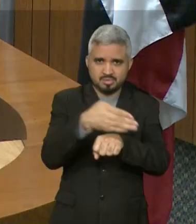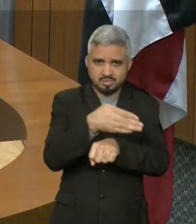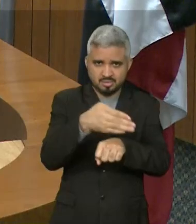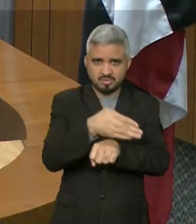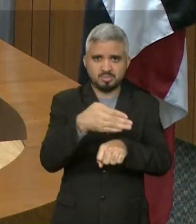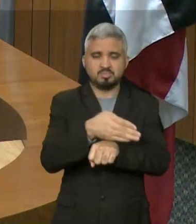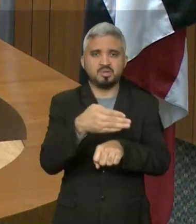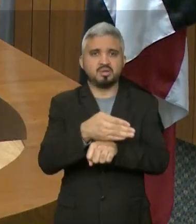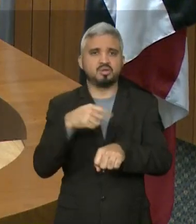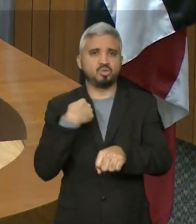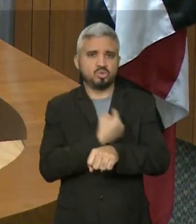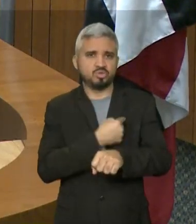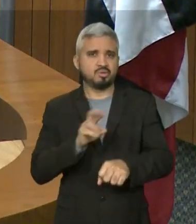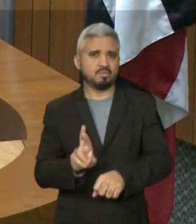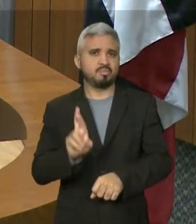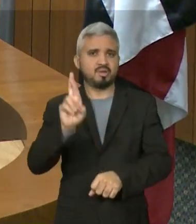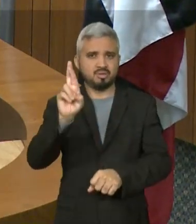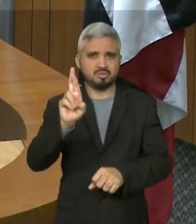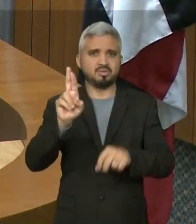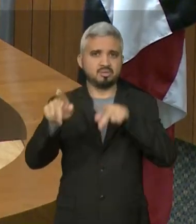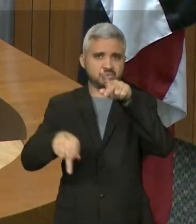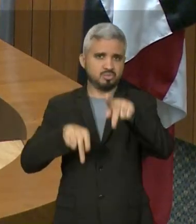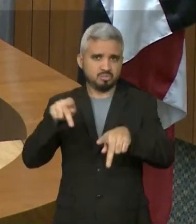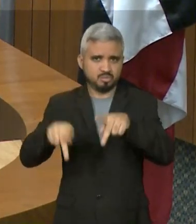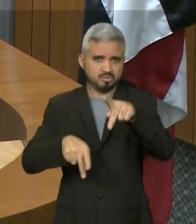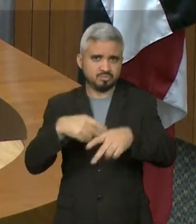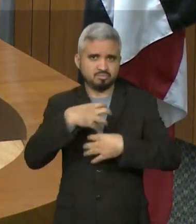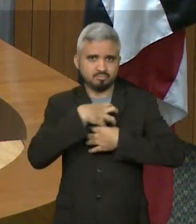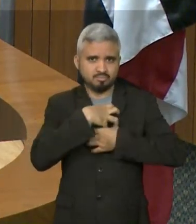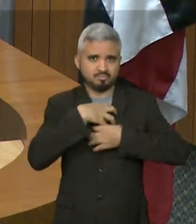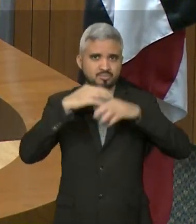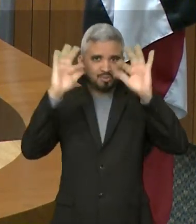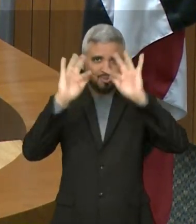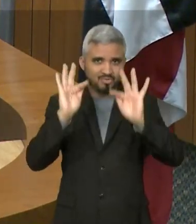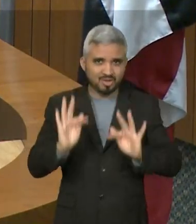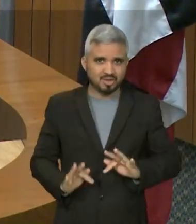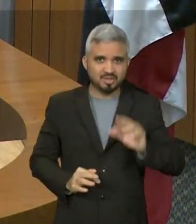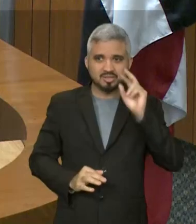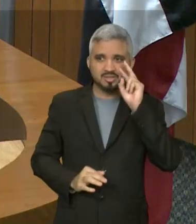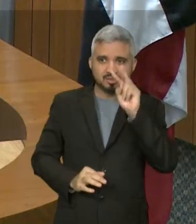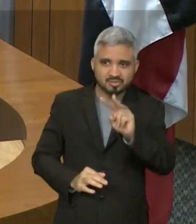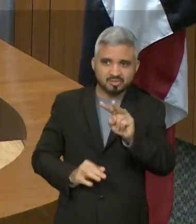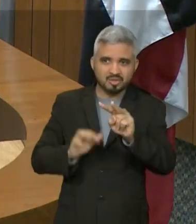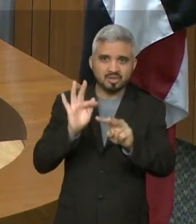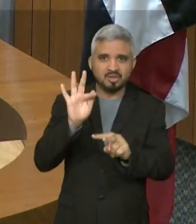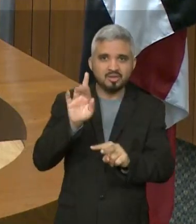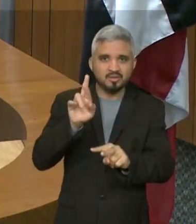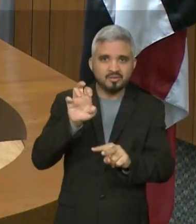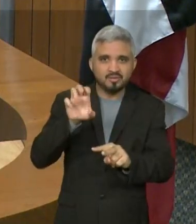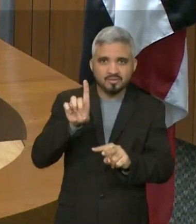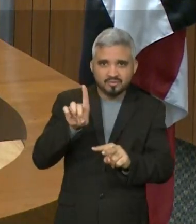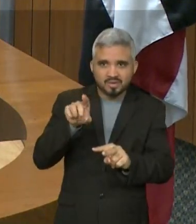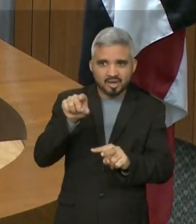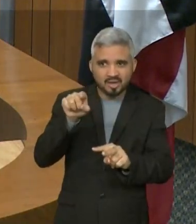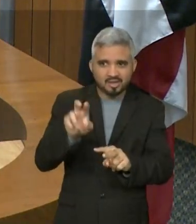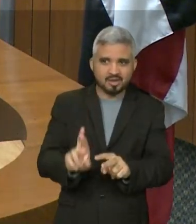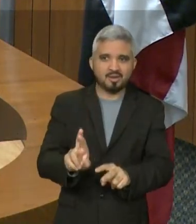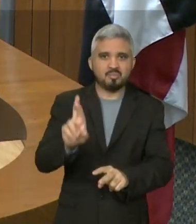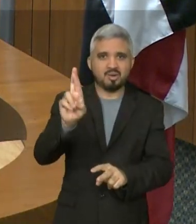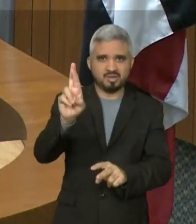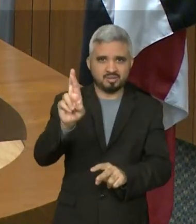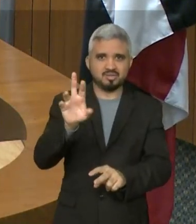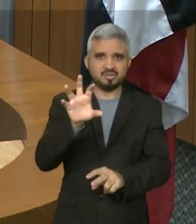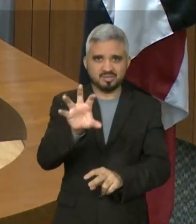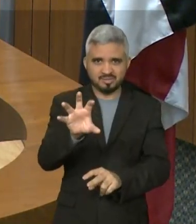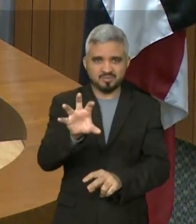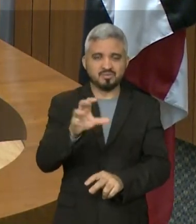gente fale por eles, deputado Fred Maia. Muito feliz de lhe ver aqui, representando aquela grande região, região belíssima, onde meu avô